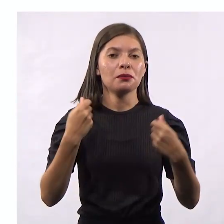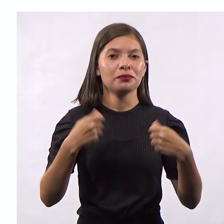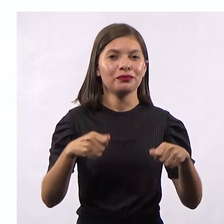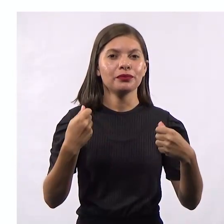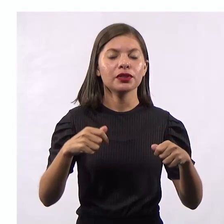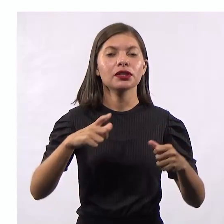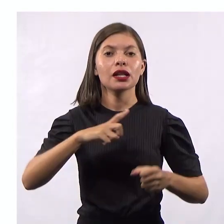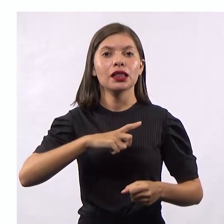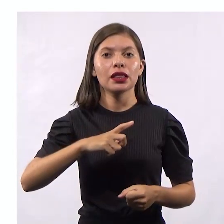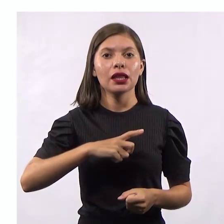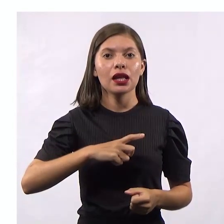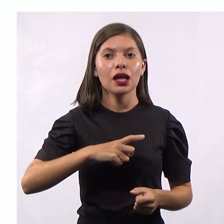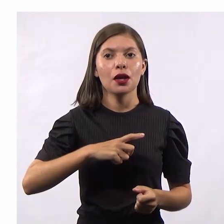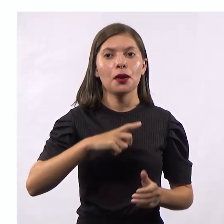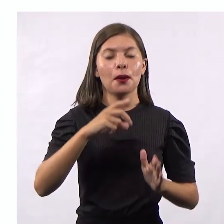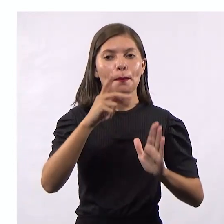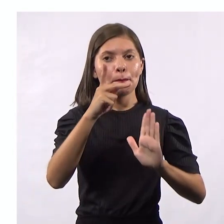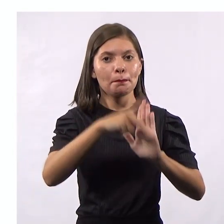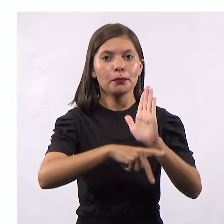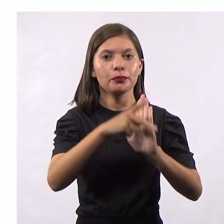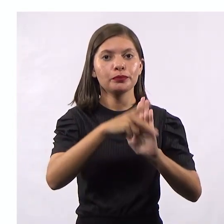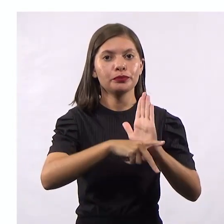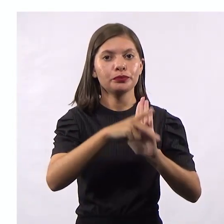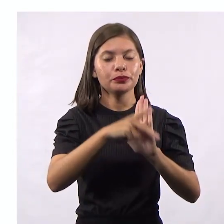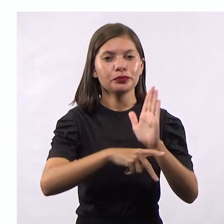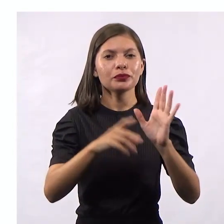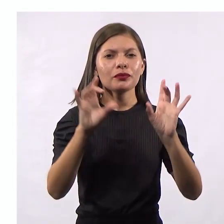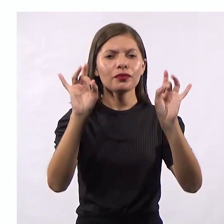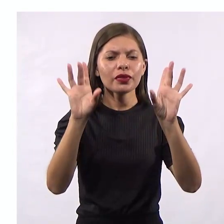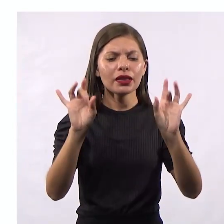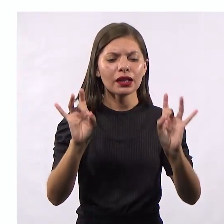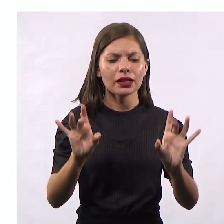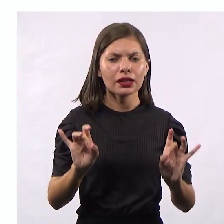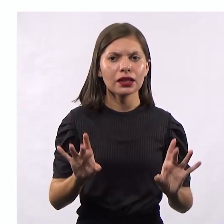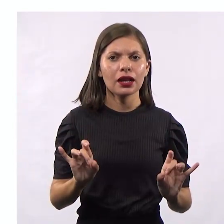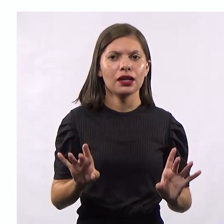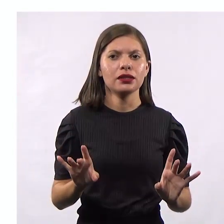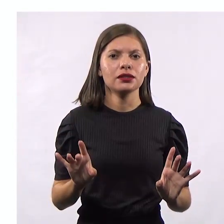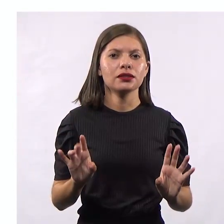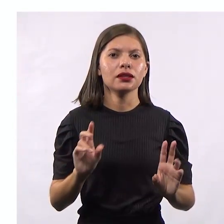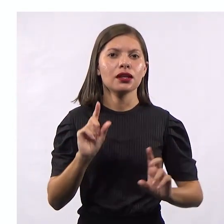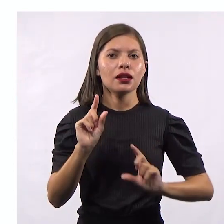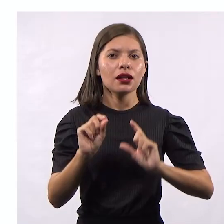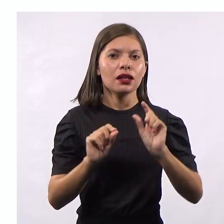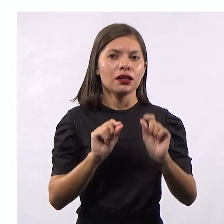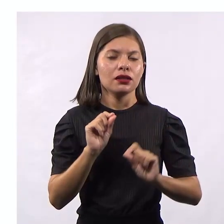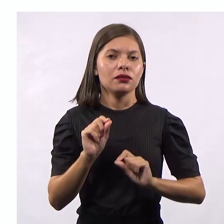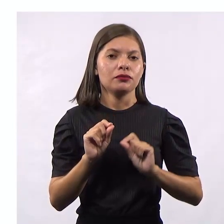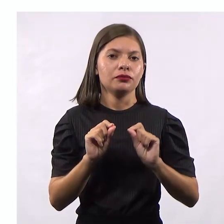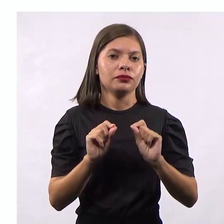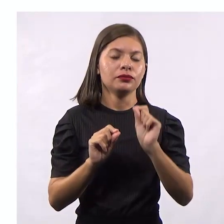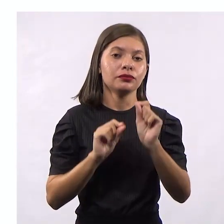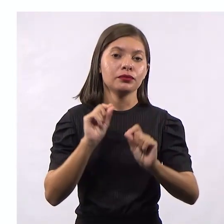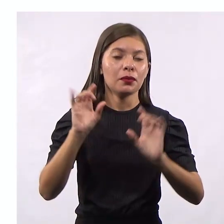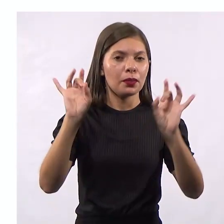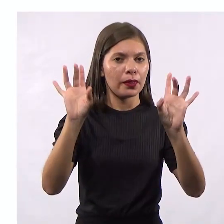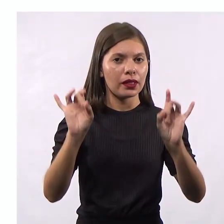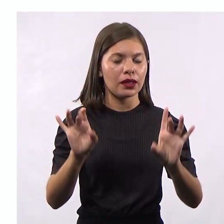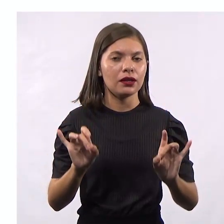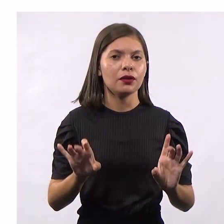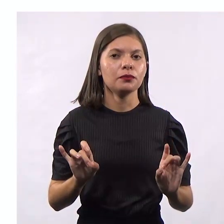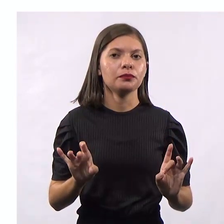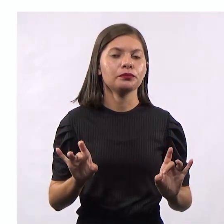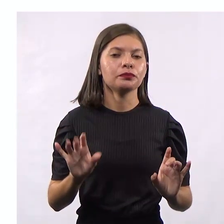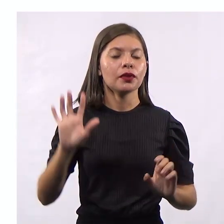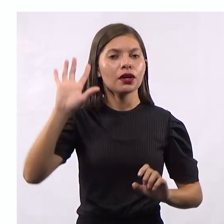executivo, que vai trazer o detalhamento das soluções previstas no projeto básico. Então, ele vai